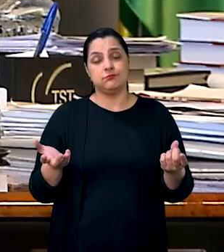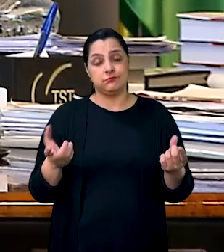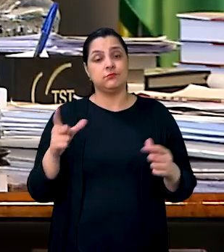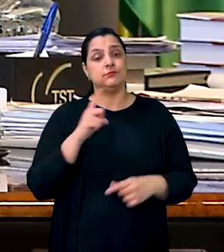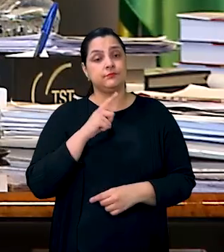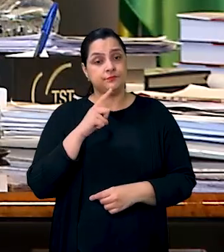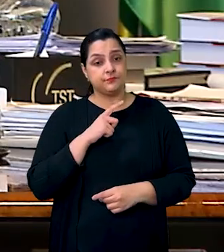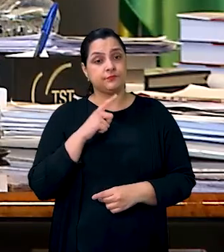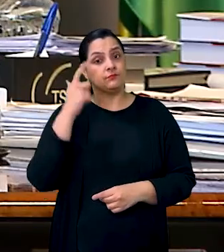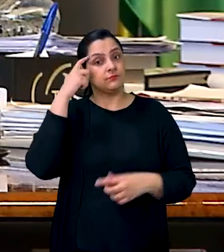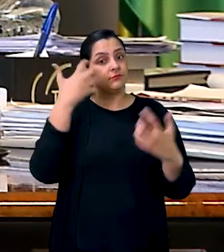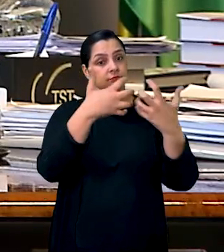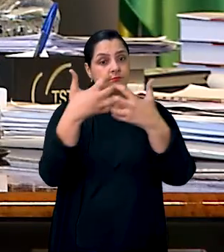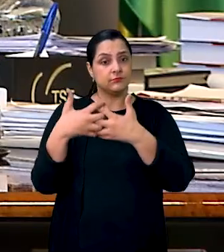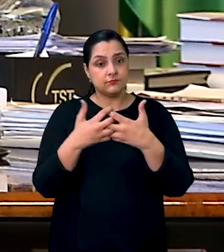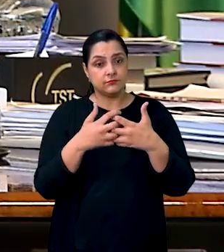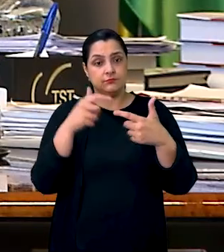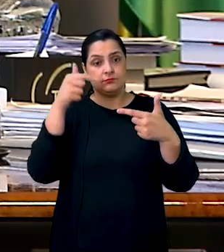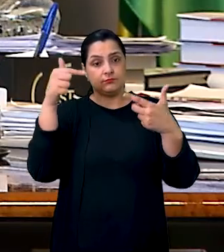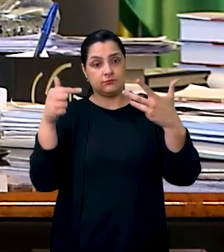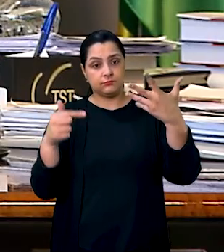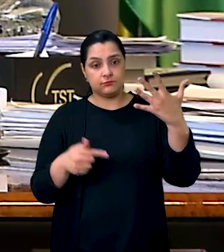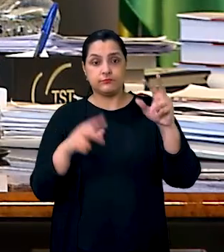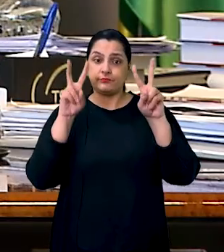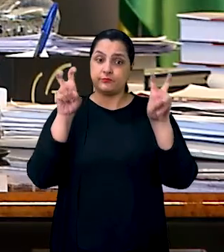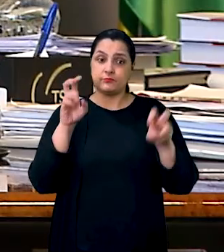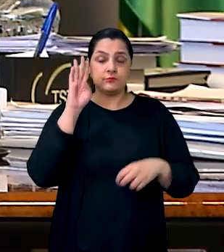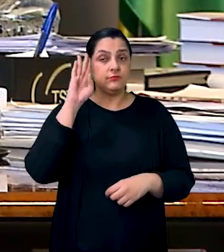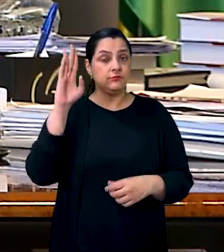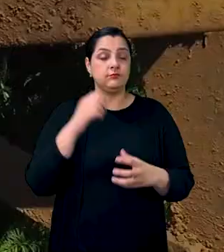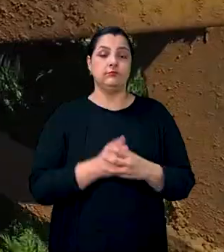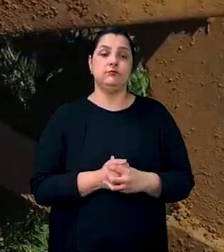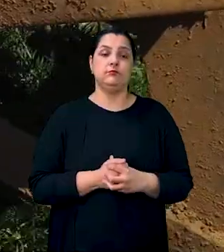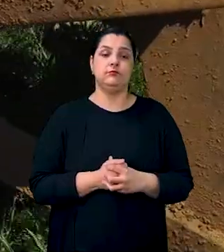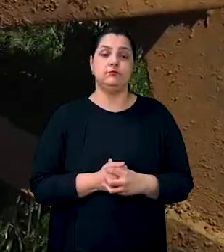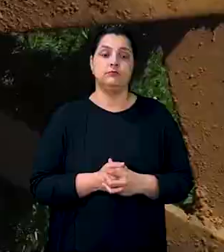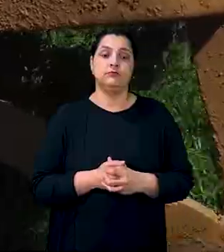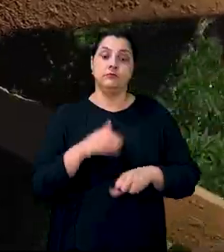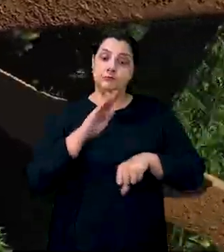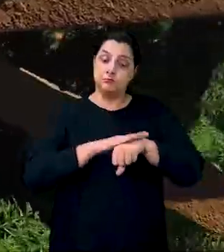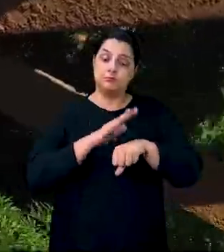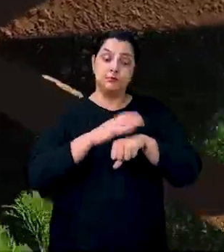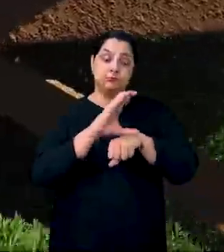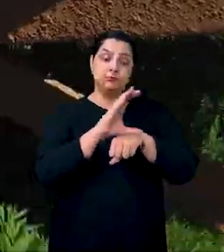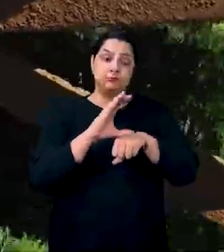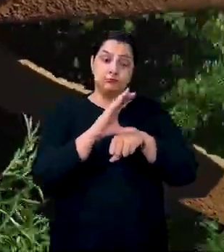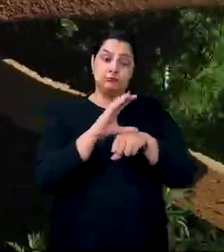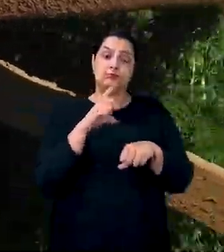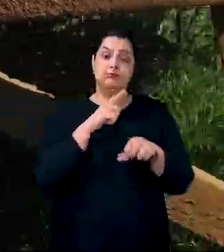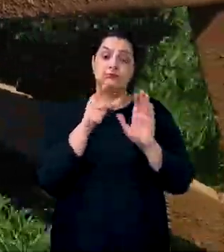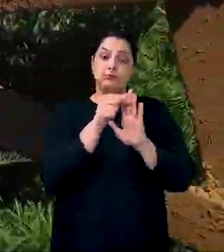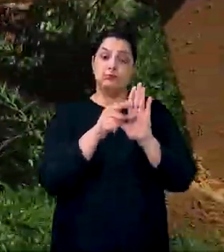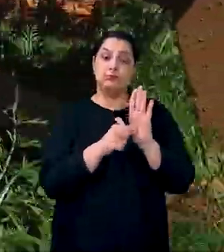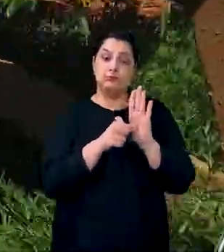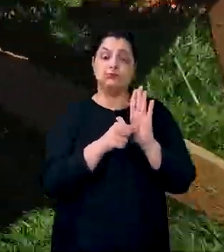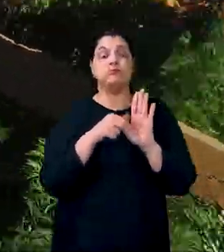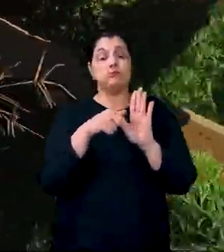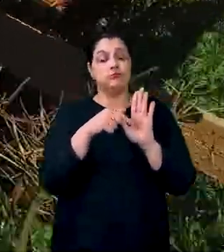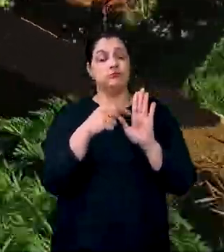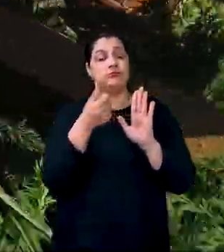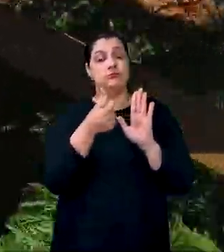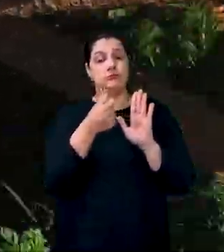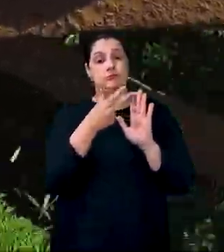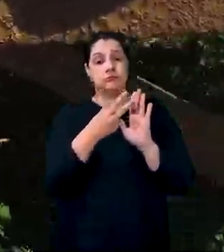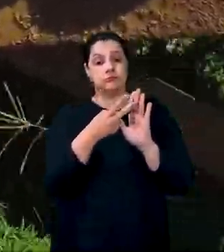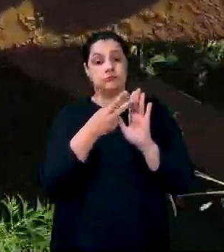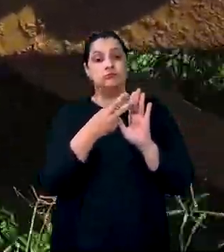também vem à tona e ele foi refletido num subitem do tema principal. De forma geral, a própria Constituição, no artigo 7º, inciso 22,